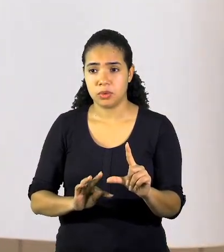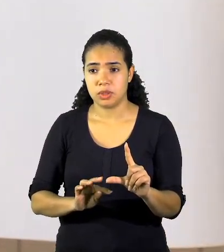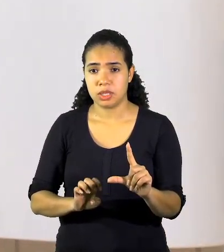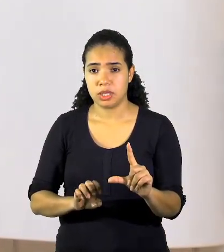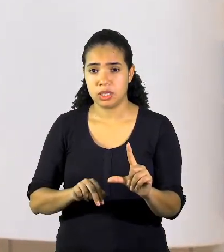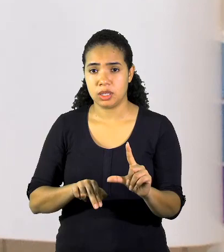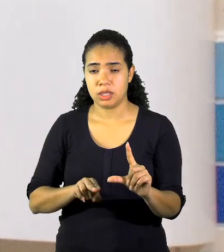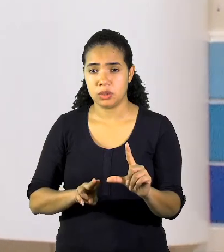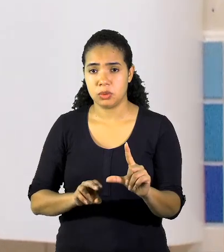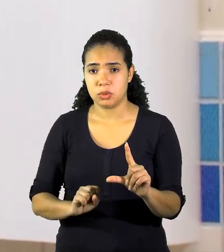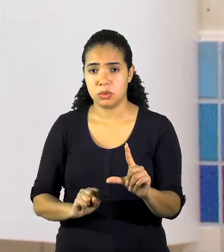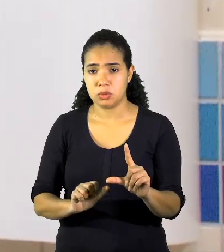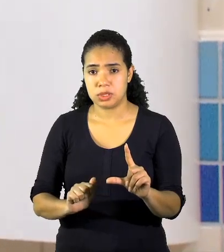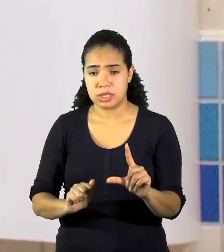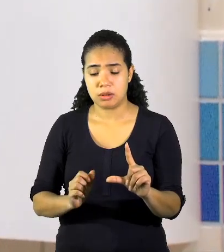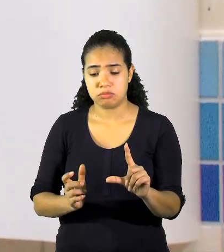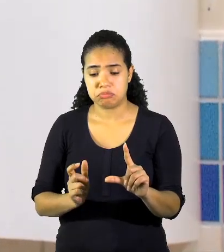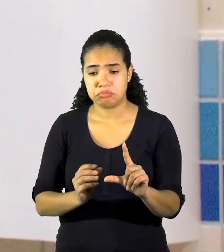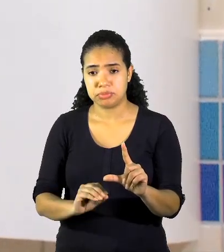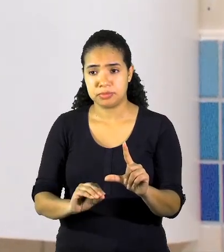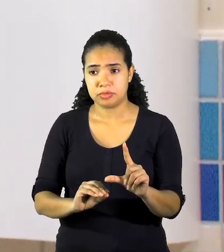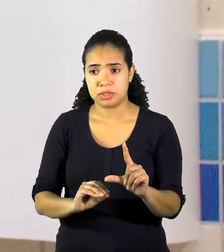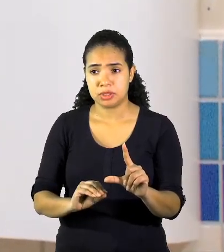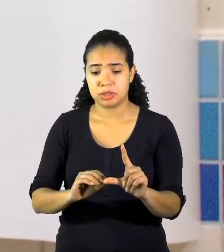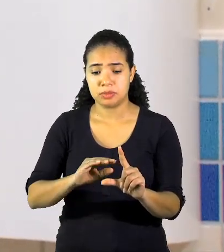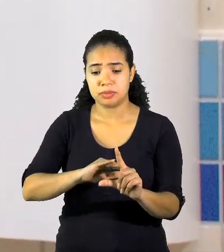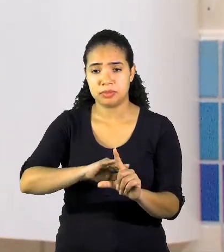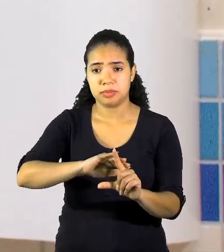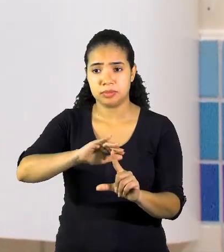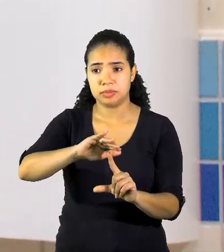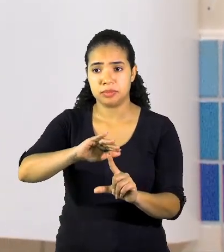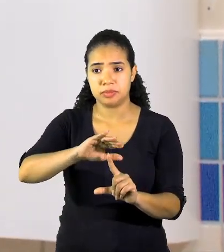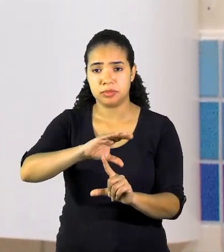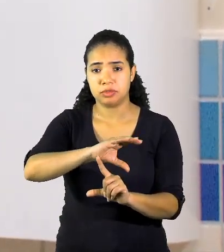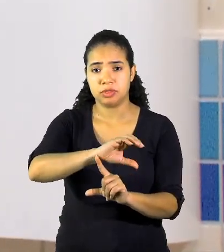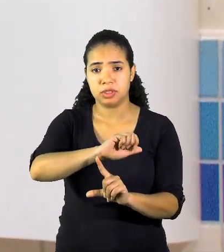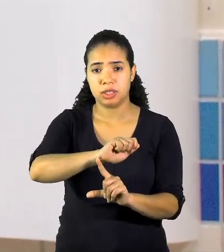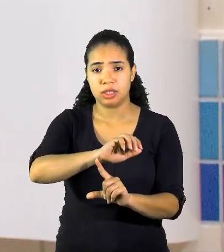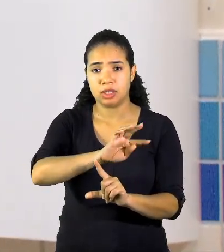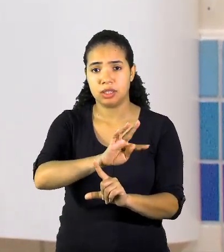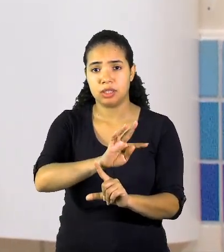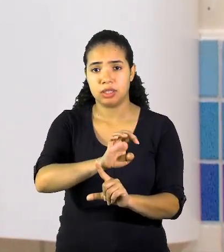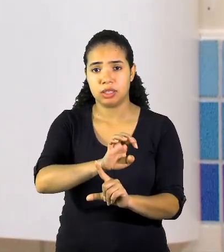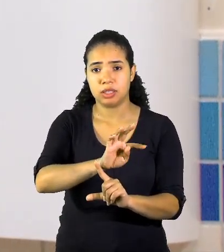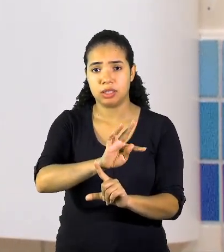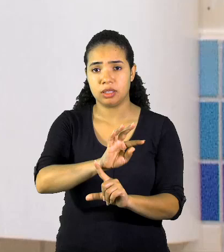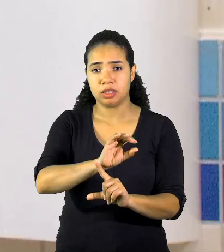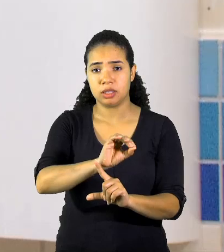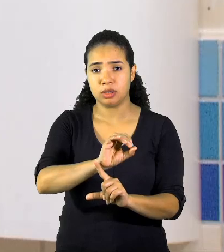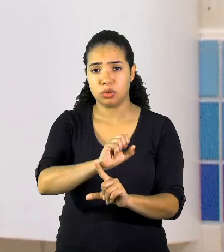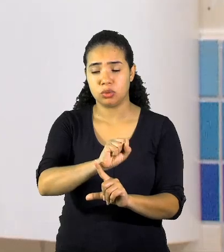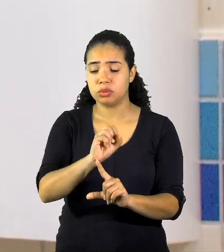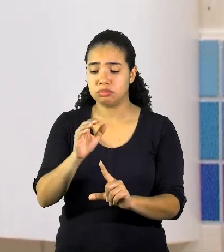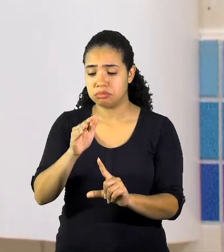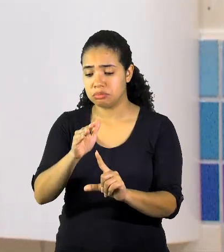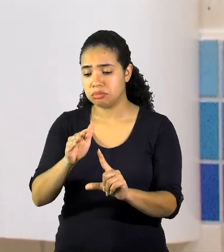Identifiquei a minha hipotenusa, os outros lados são os catetos.